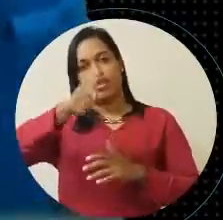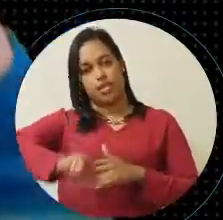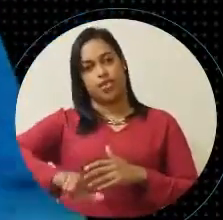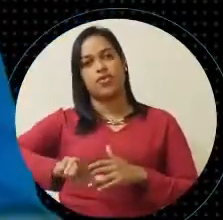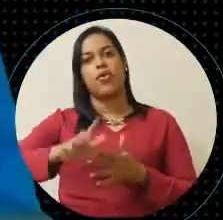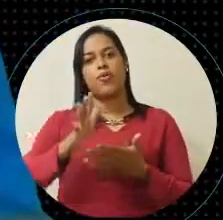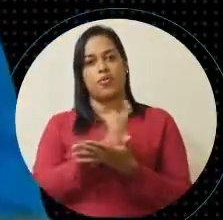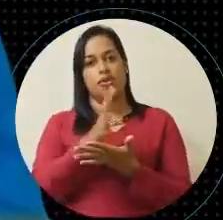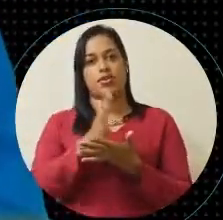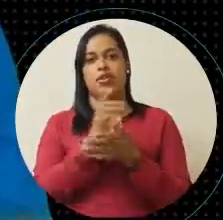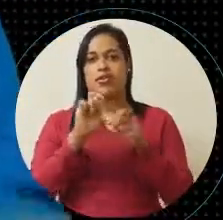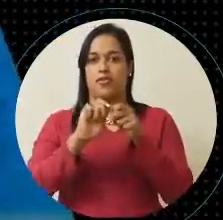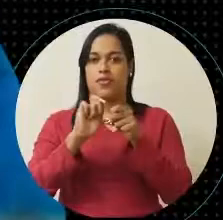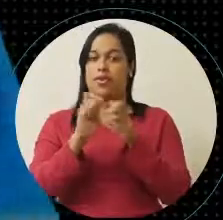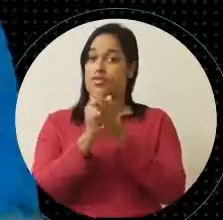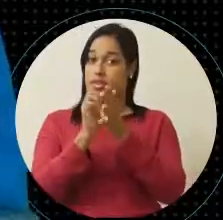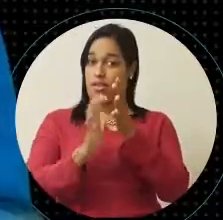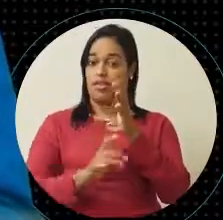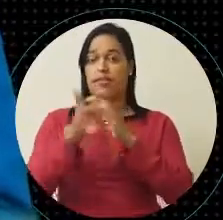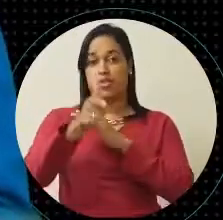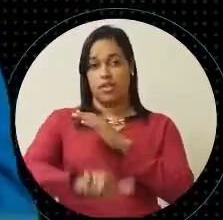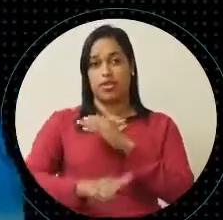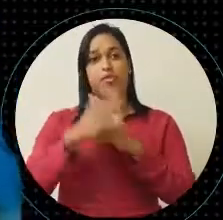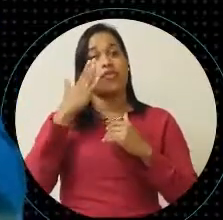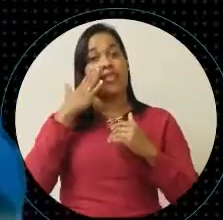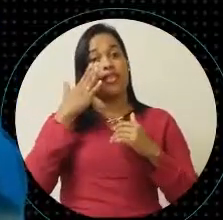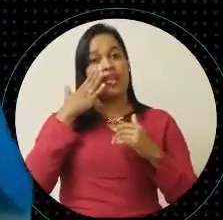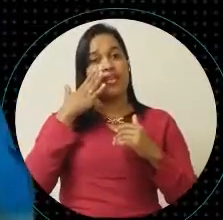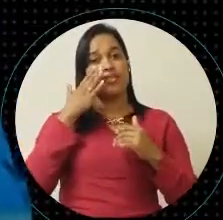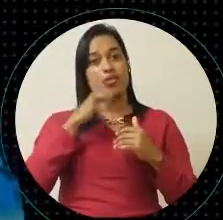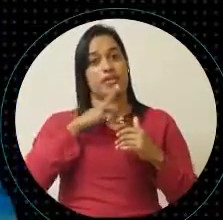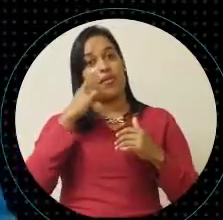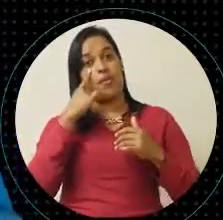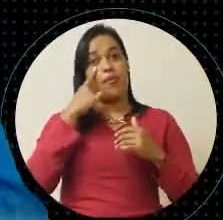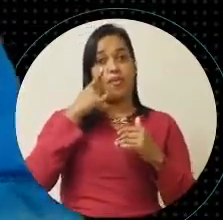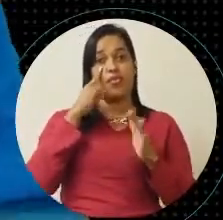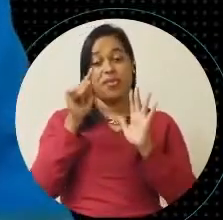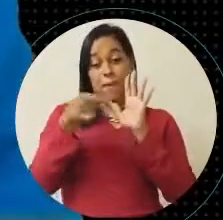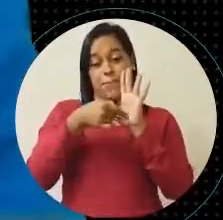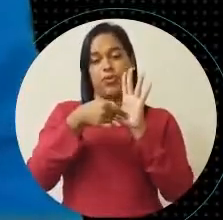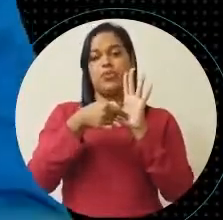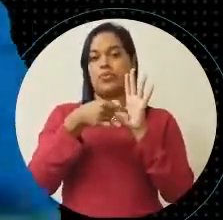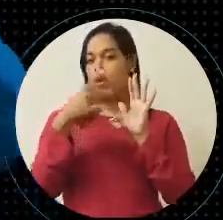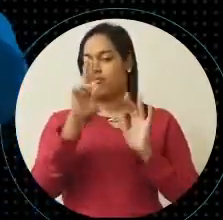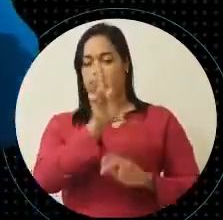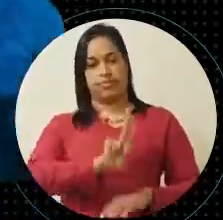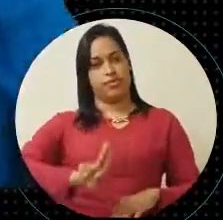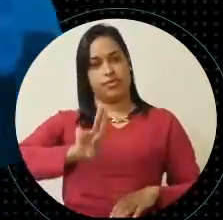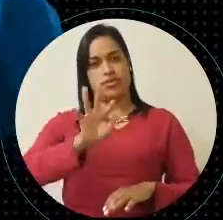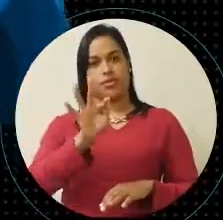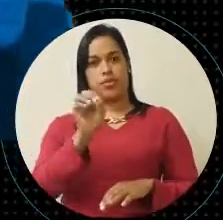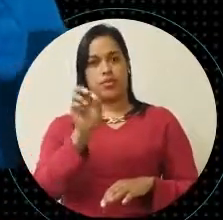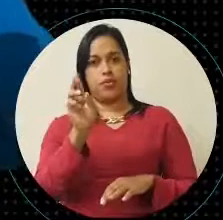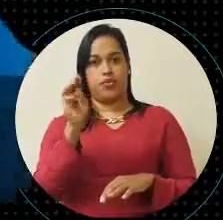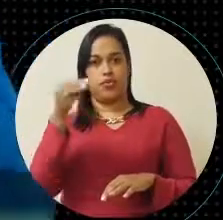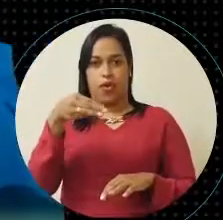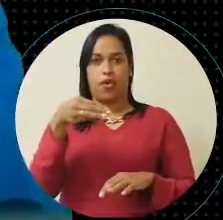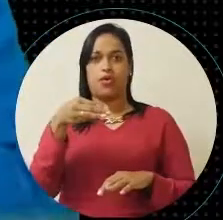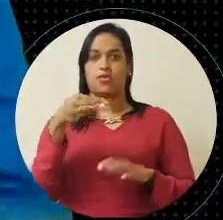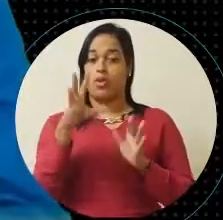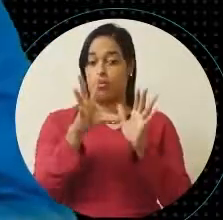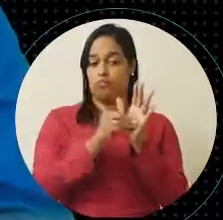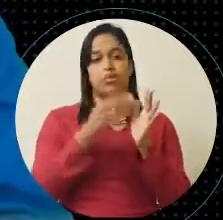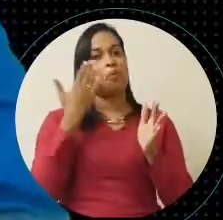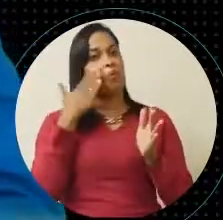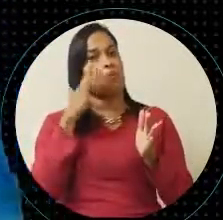você faz os exercícios novamente e você entende. Quando você tiver uma dúvida pontual, é que você usa o fórum colocando lá, olha, eu